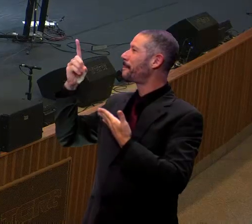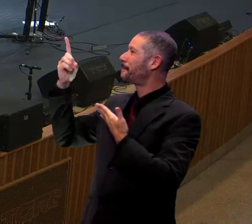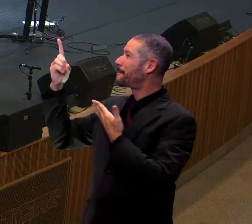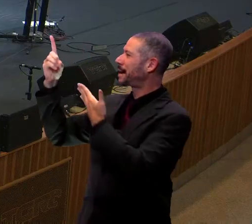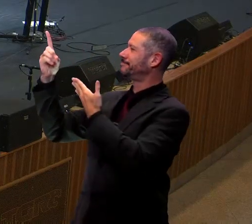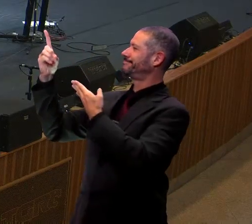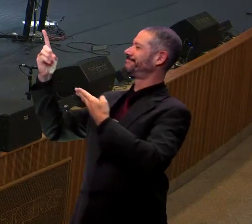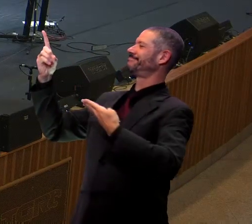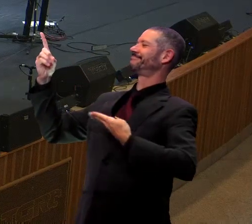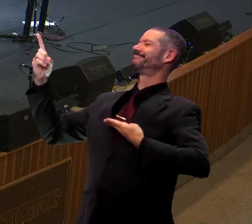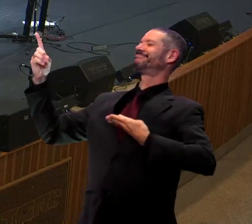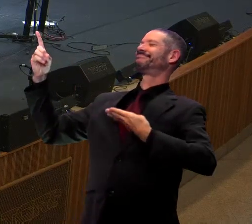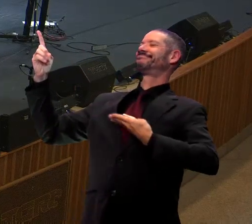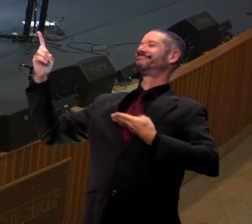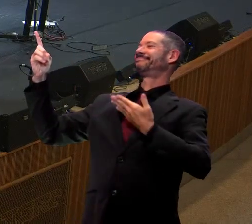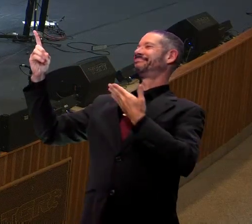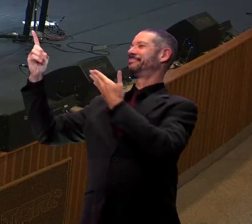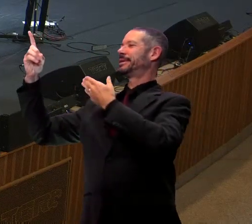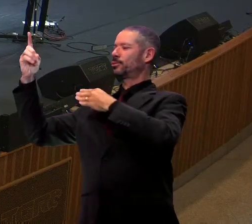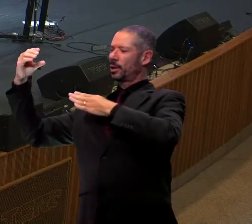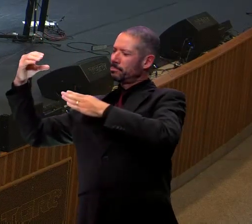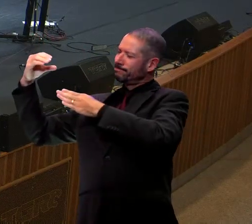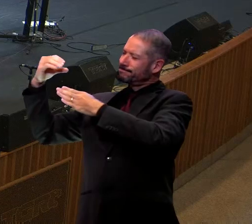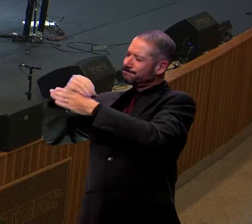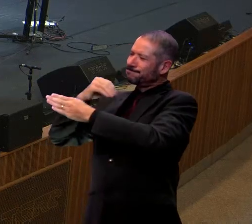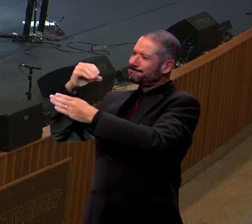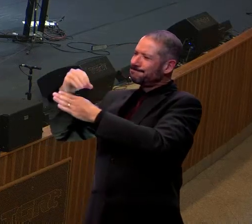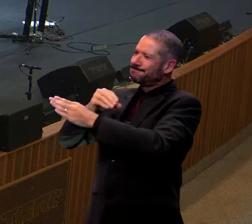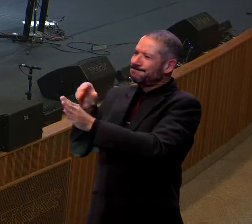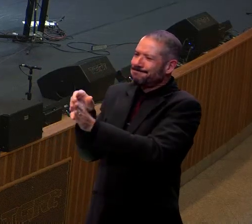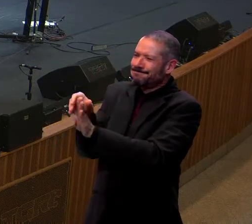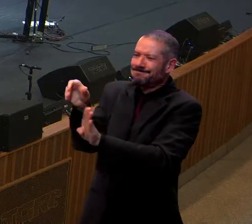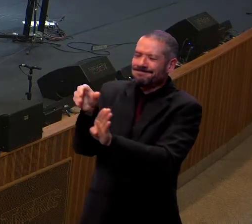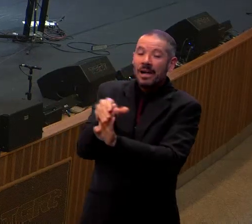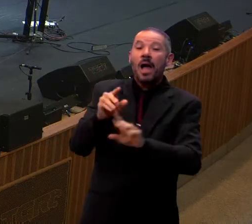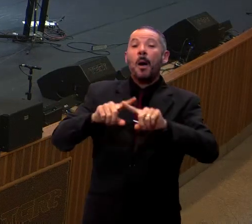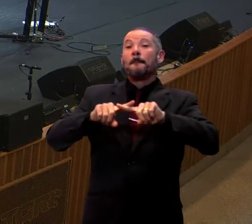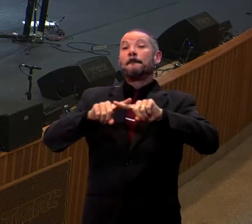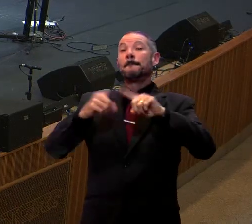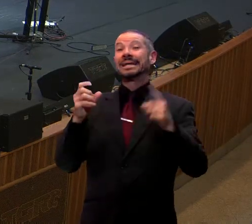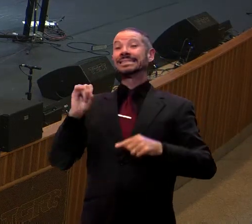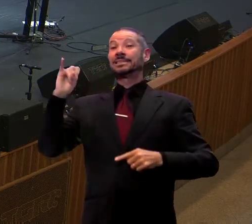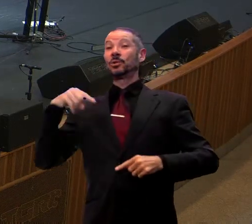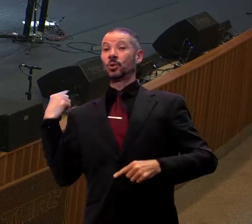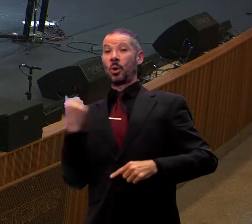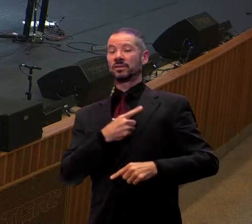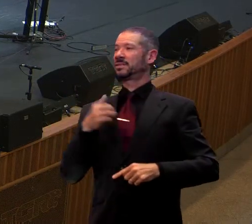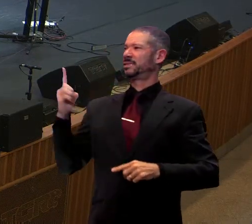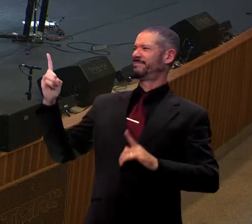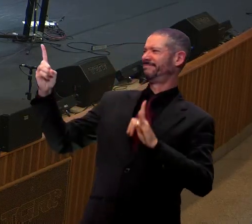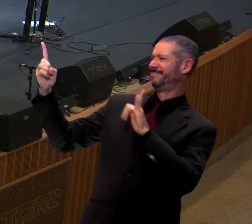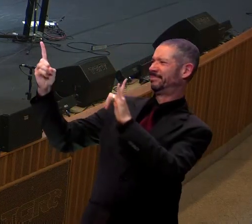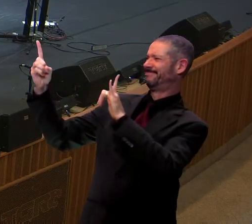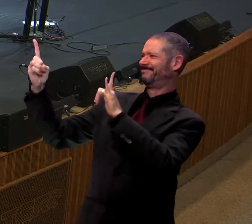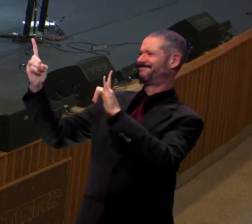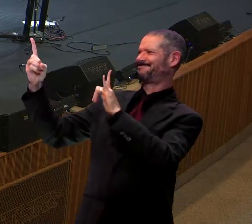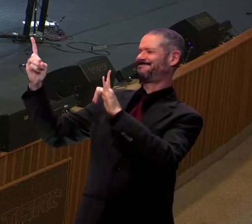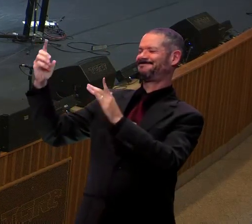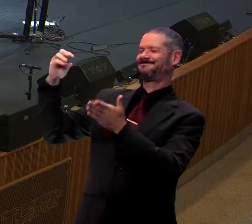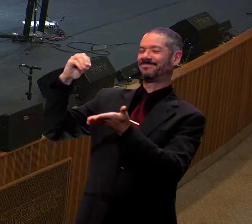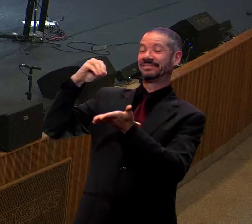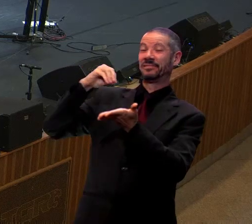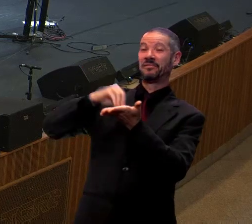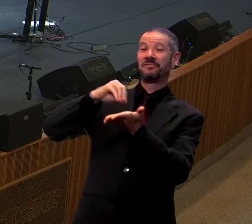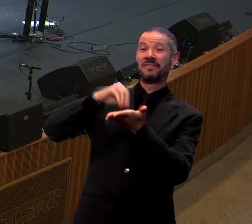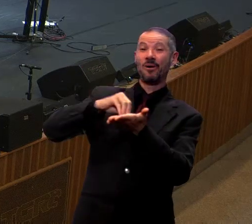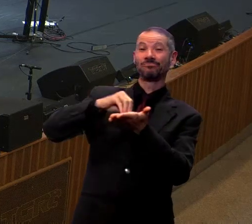teu amigo, que é teu conselheiro. Mas se nós não o amamos desse jeito, então deixa eu te